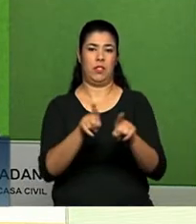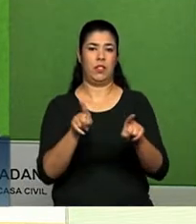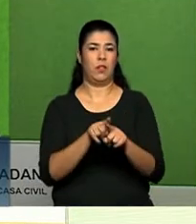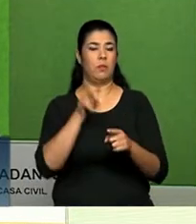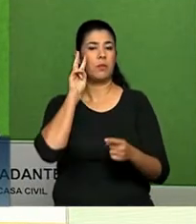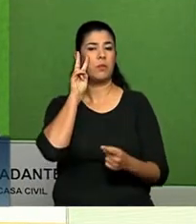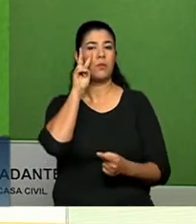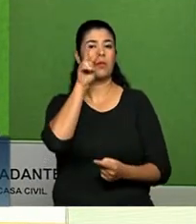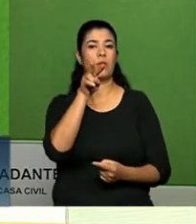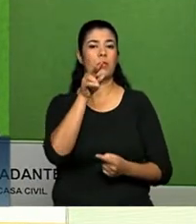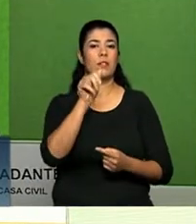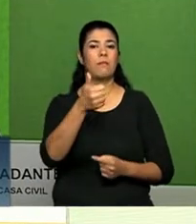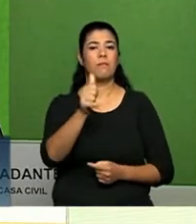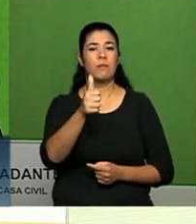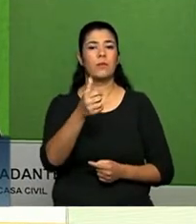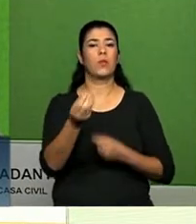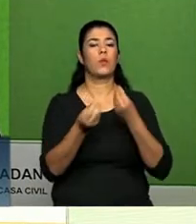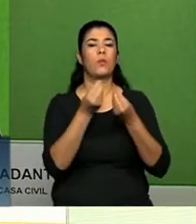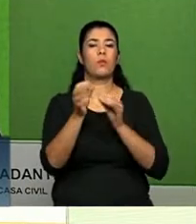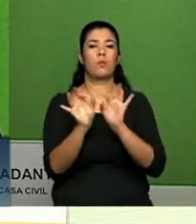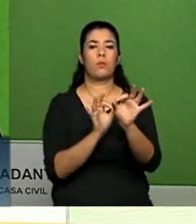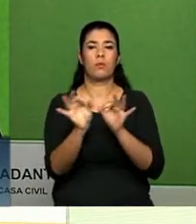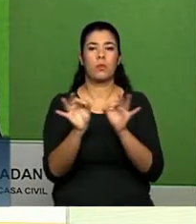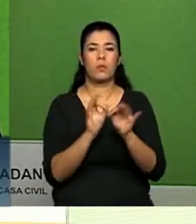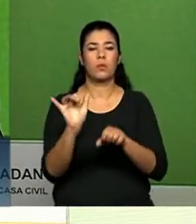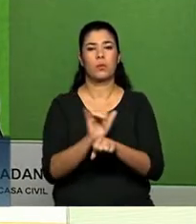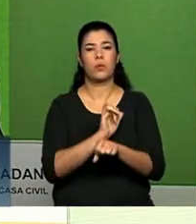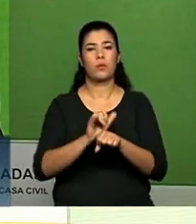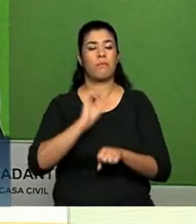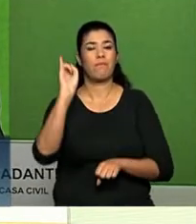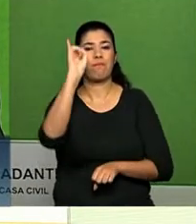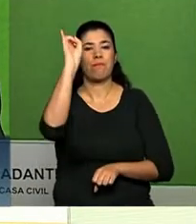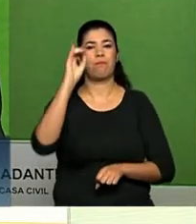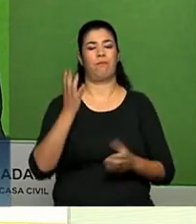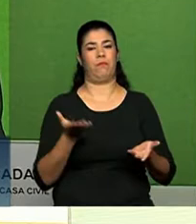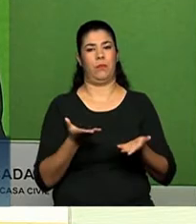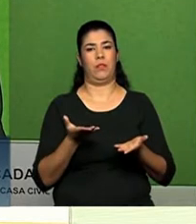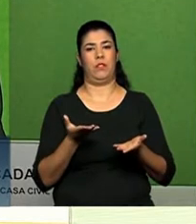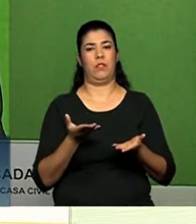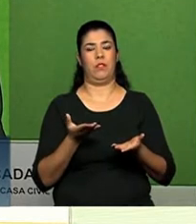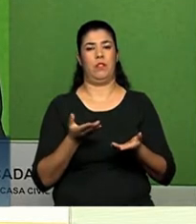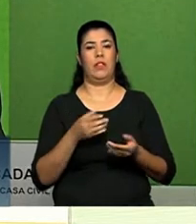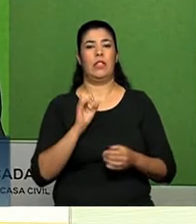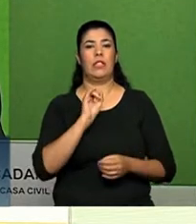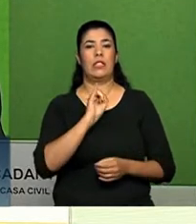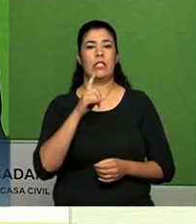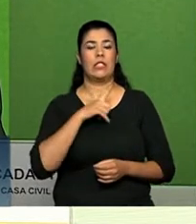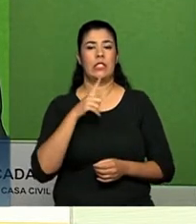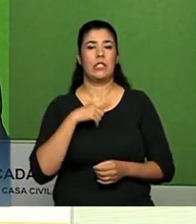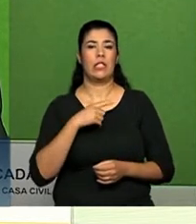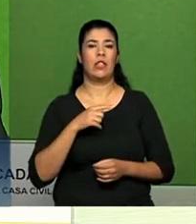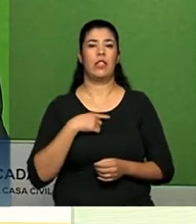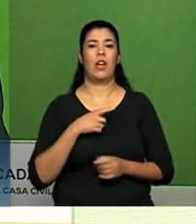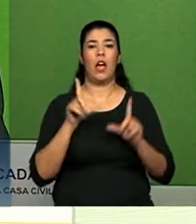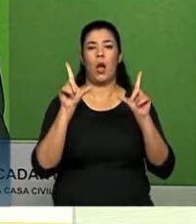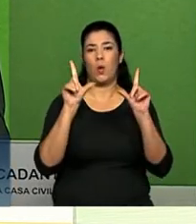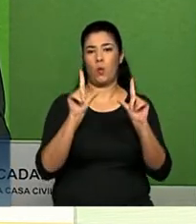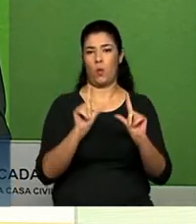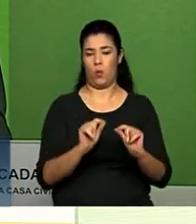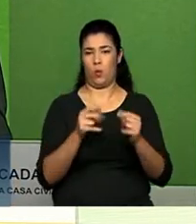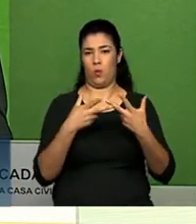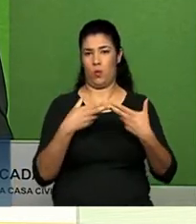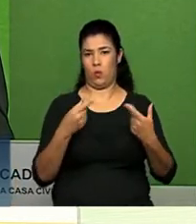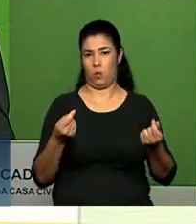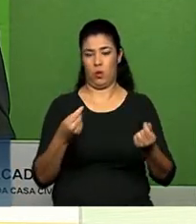projetos estruturantes, quais são os projetos essenciais, de tal forma que o contingenciamento não prejudique